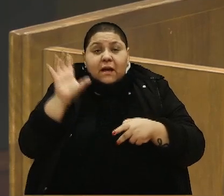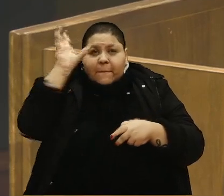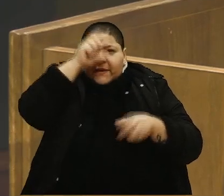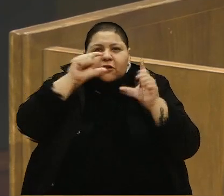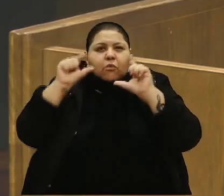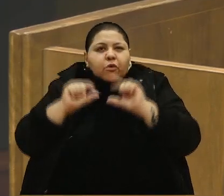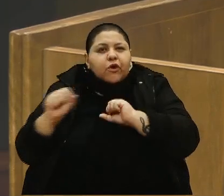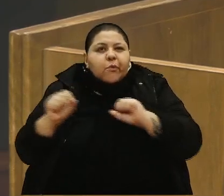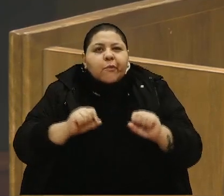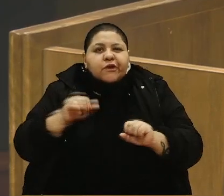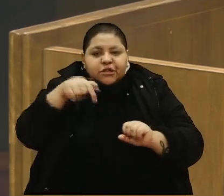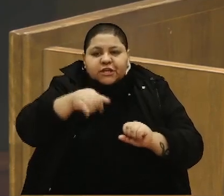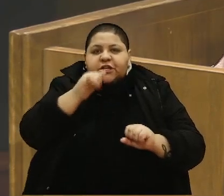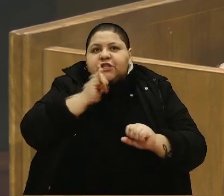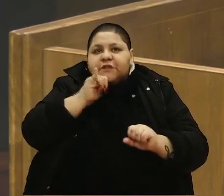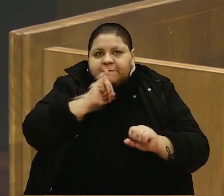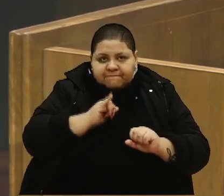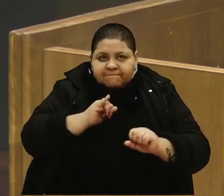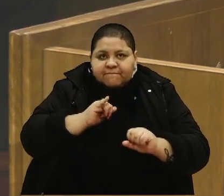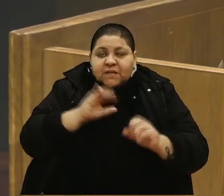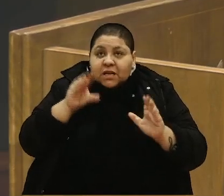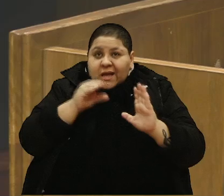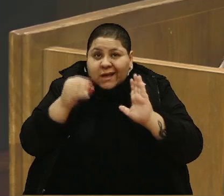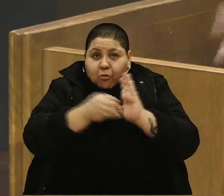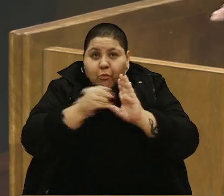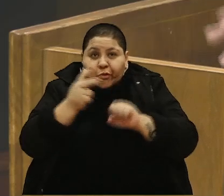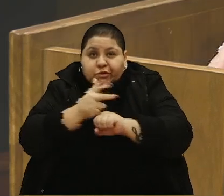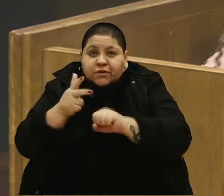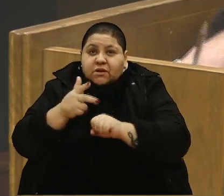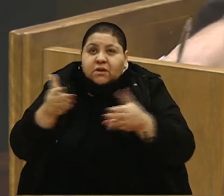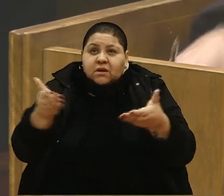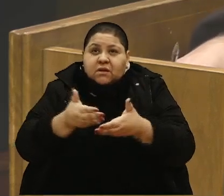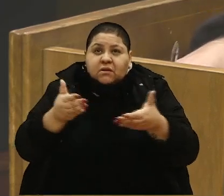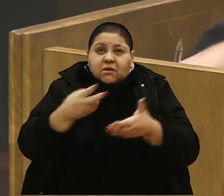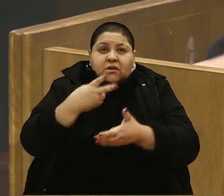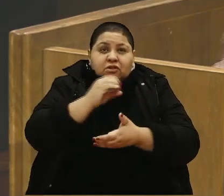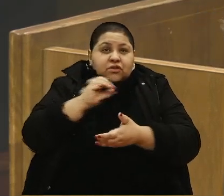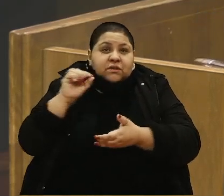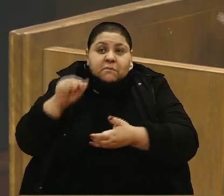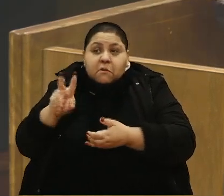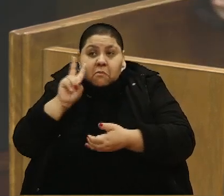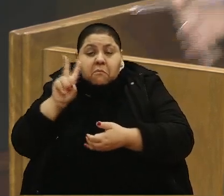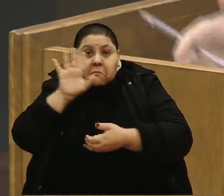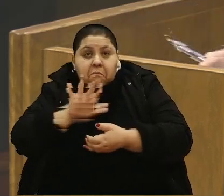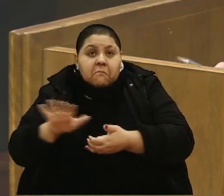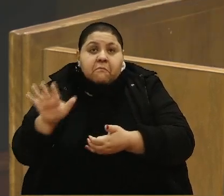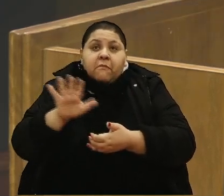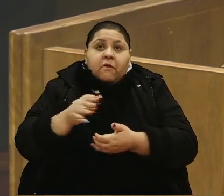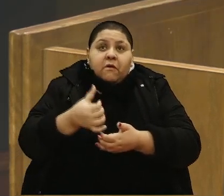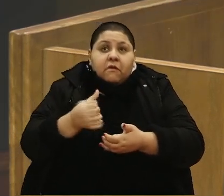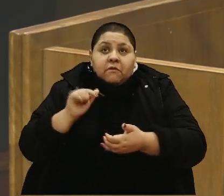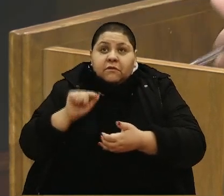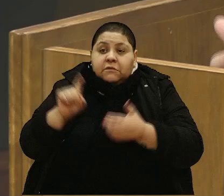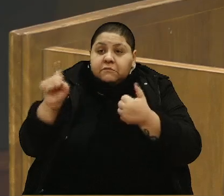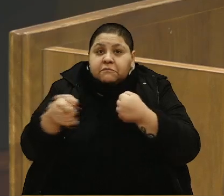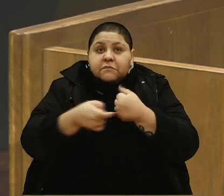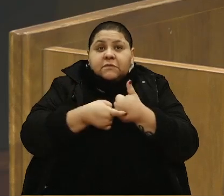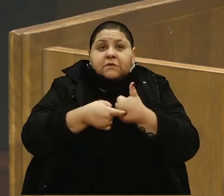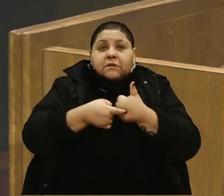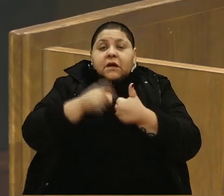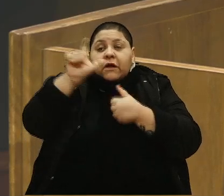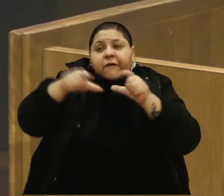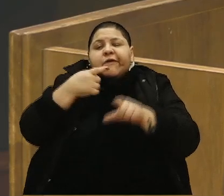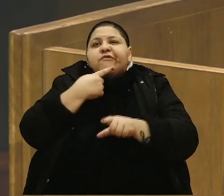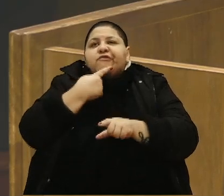dá para trazer para cá. Aqui, eu postei um vídeo hoje, acho que vai bater as 200 mil visualizações ali, 6 mil curtidas, o pessoal gostou